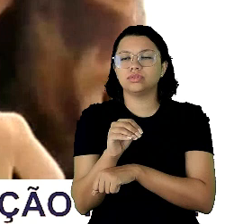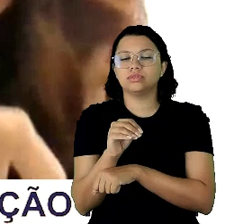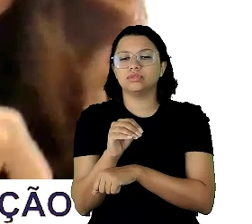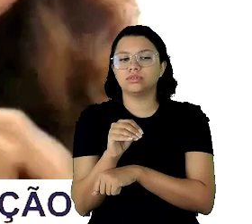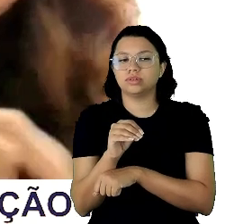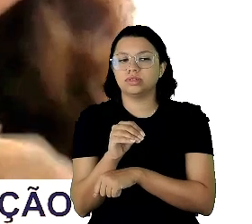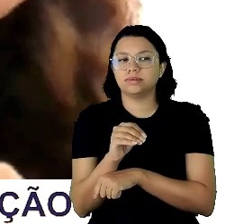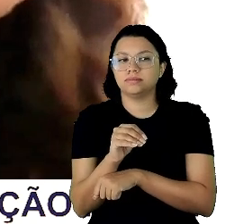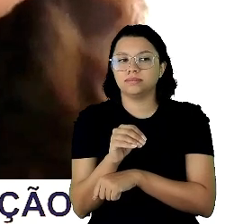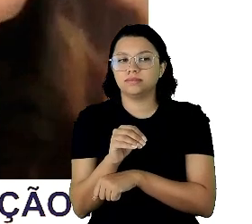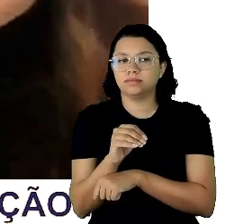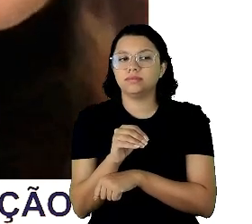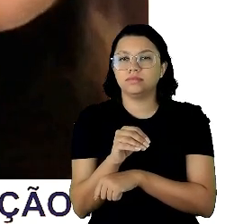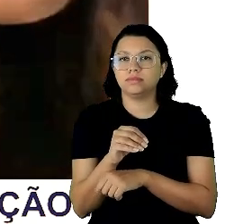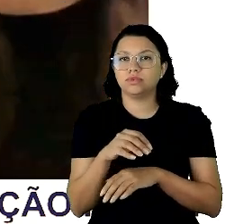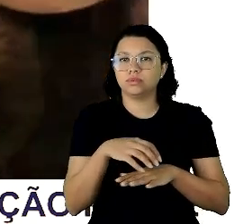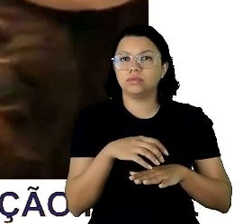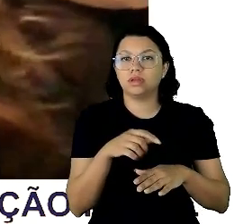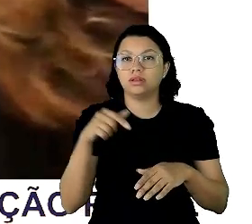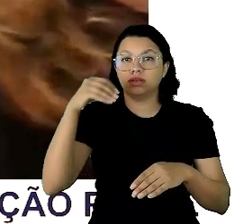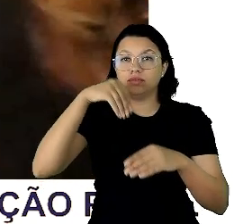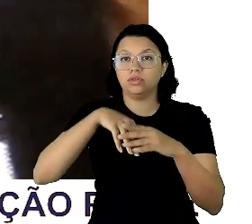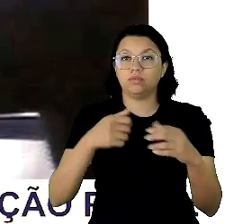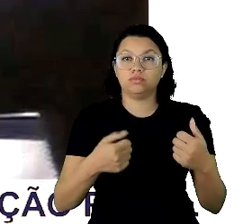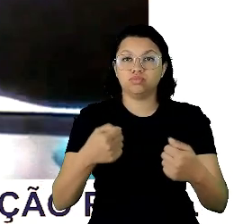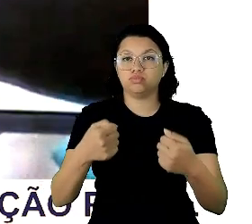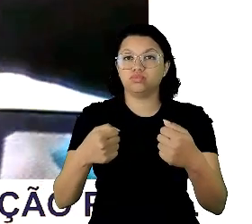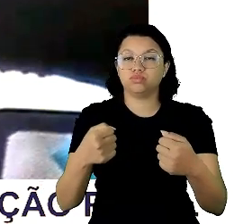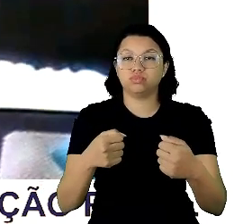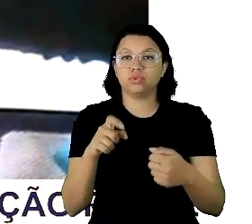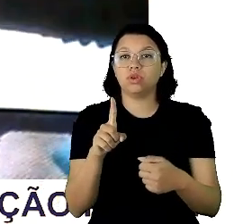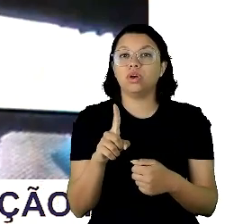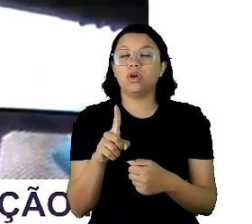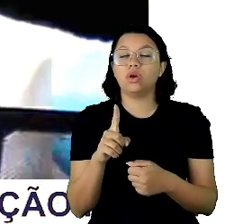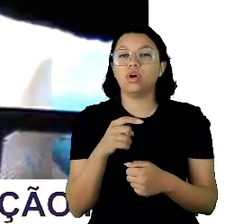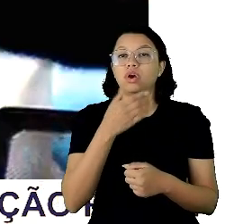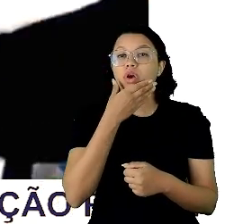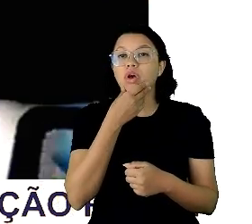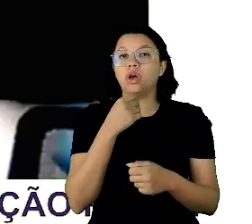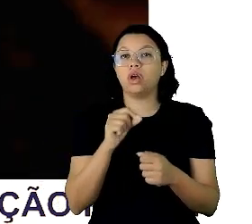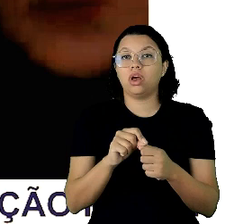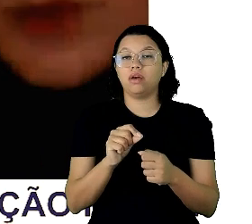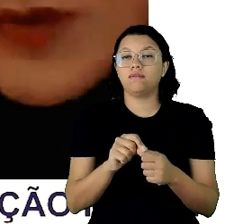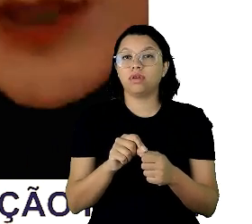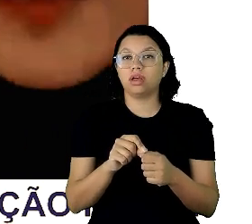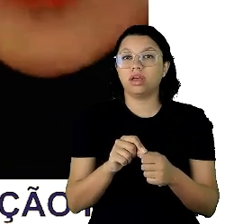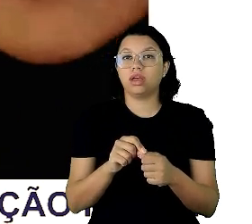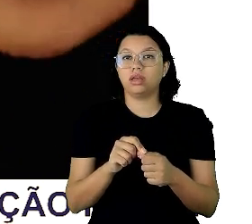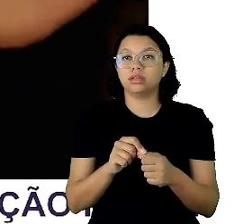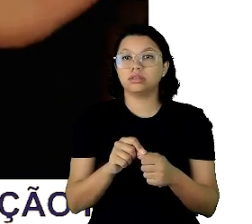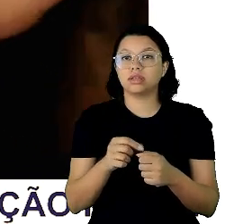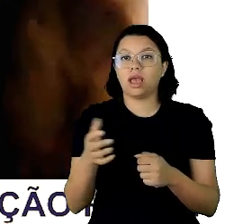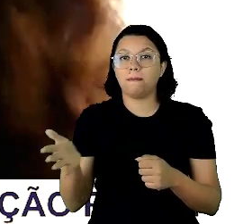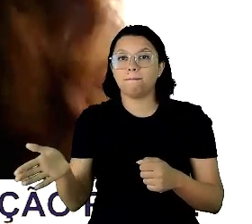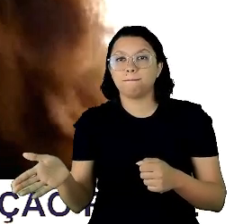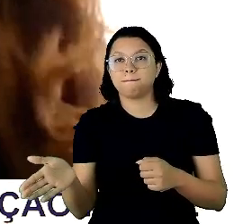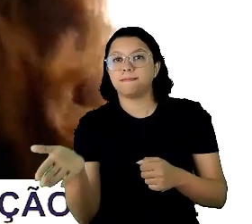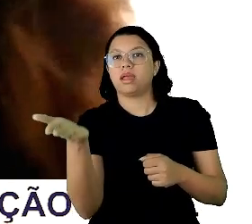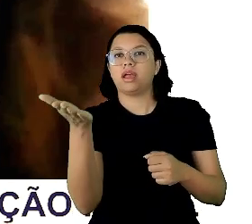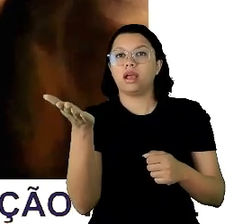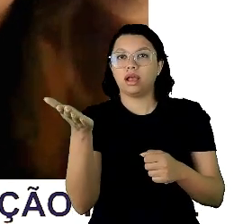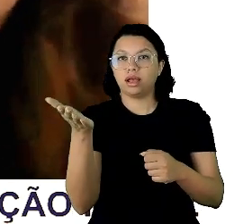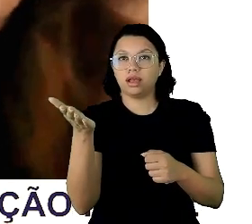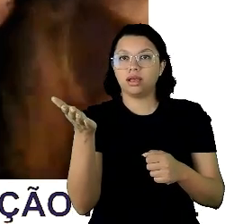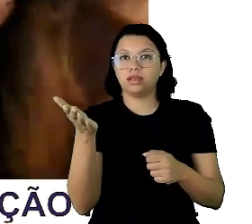carro lá de jardineiro, de jardinagem. Aí um deles fez assim com a mão, ó, e pá, passou a mão na bunda da menina,